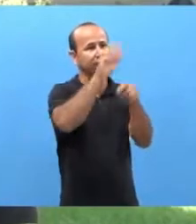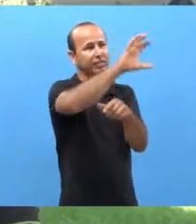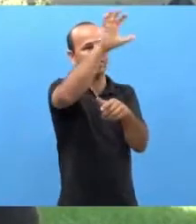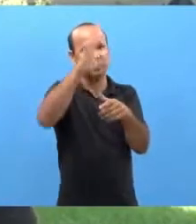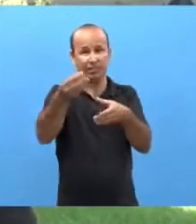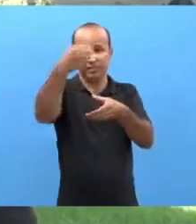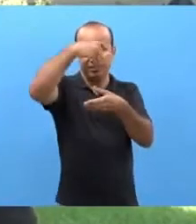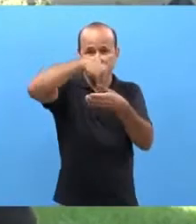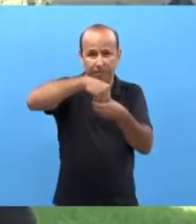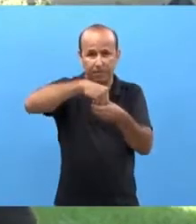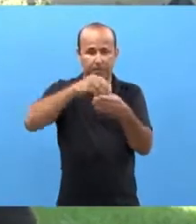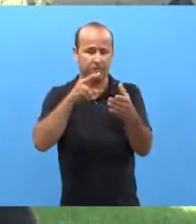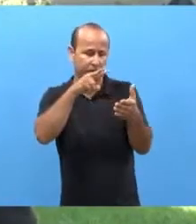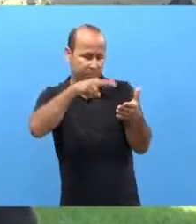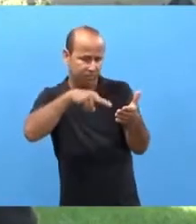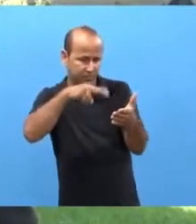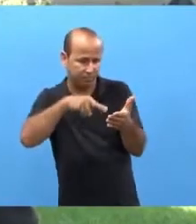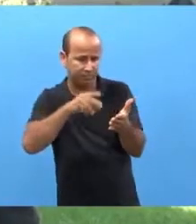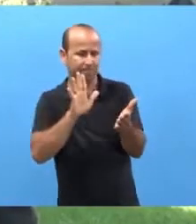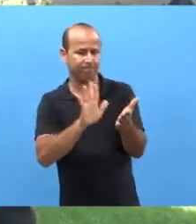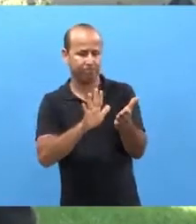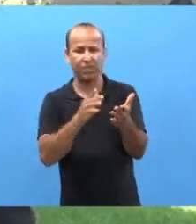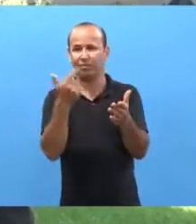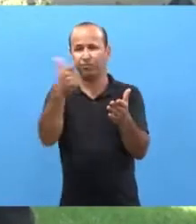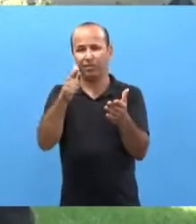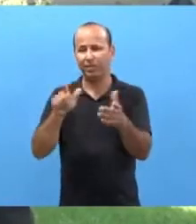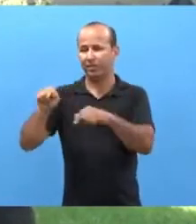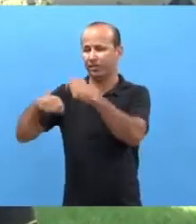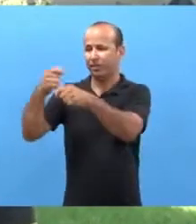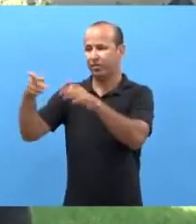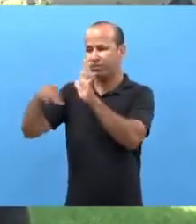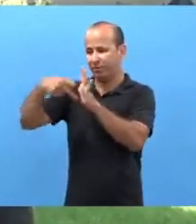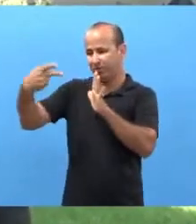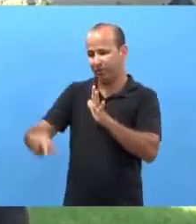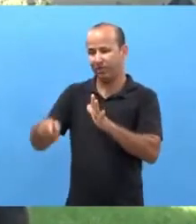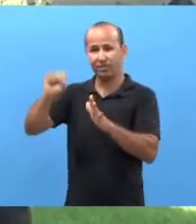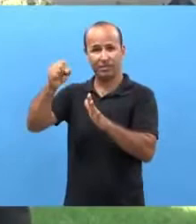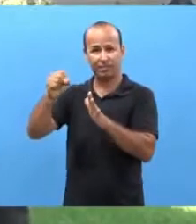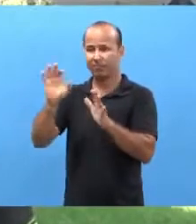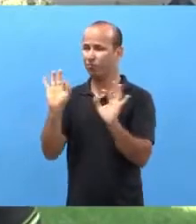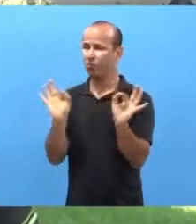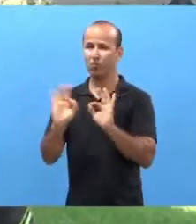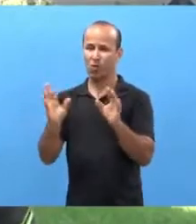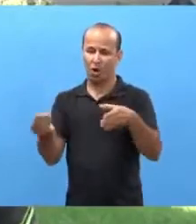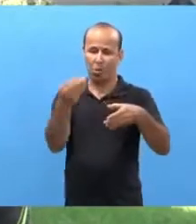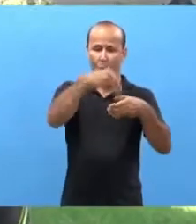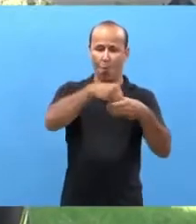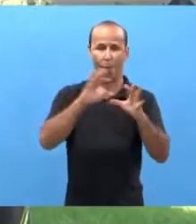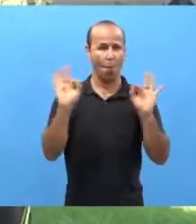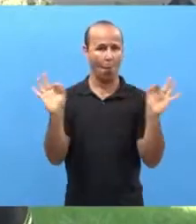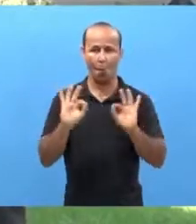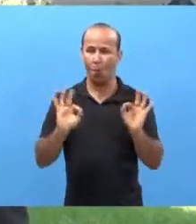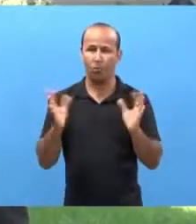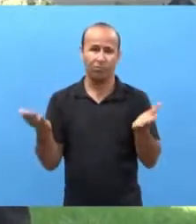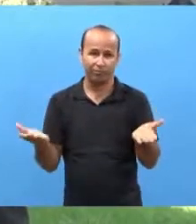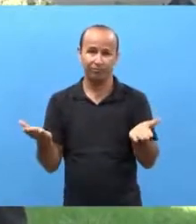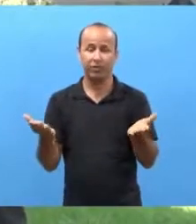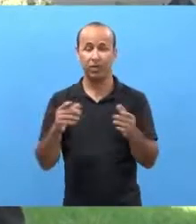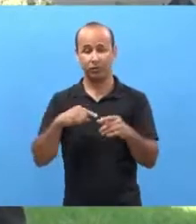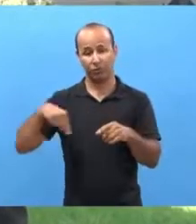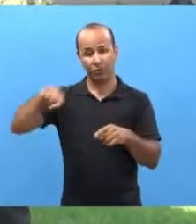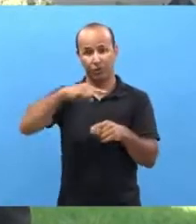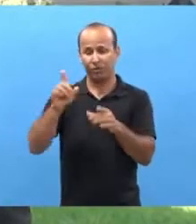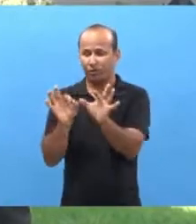englobava alguns regionalismos e esses regionalismos muitas vezes não contemplavam o que nós tínhamos aqui em